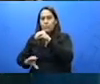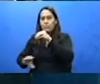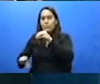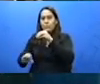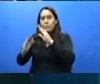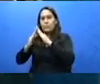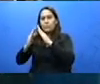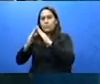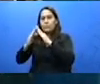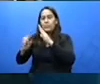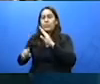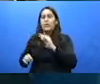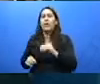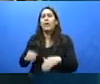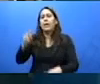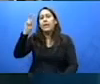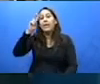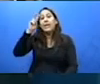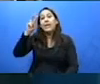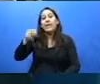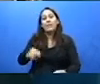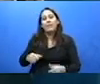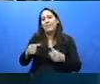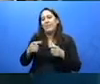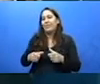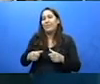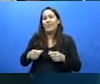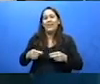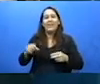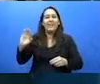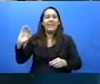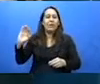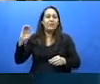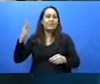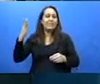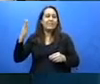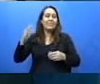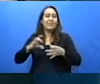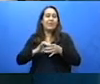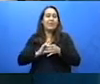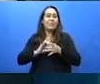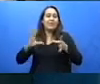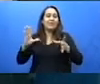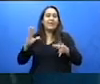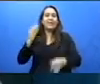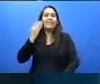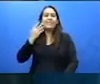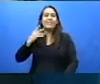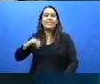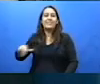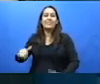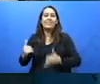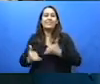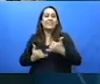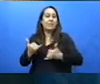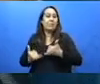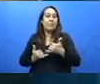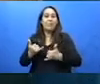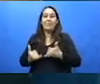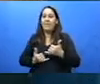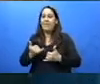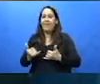Lá era onde tudo acontecia. As crianças tinham a liberdade para brincar. Lá adulto não entrava e